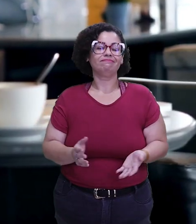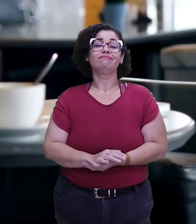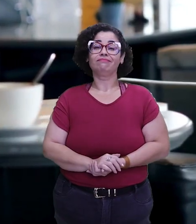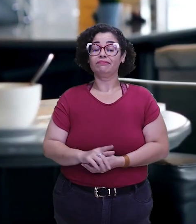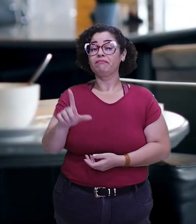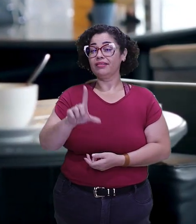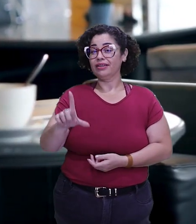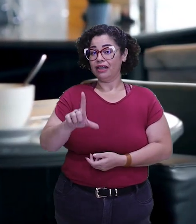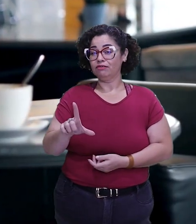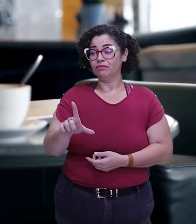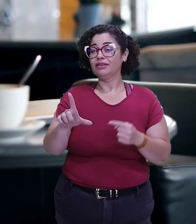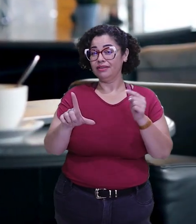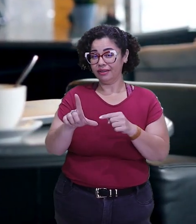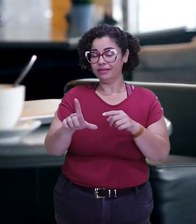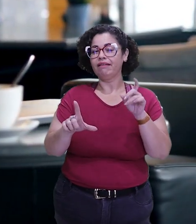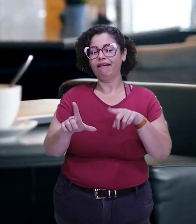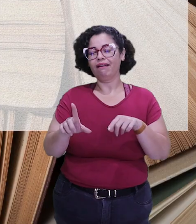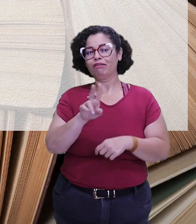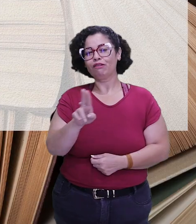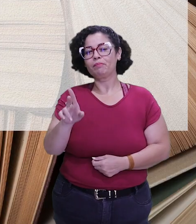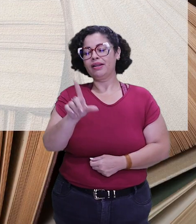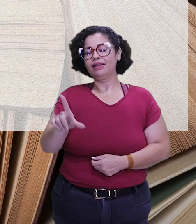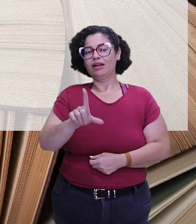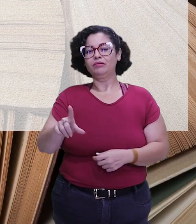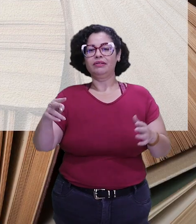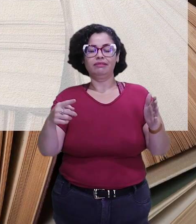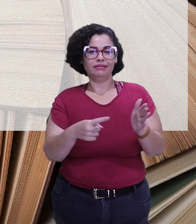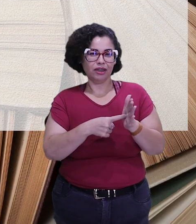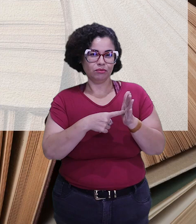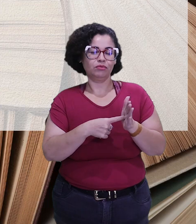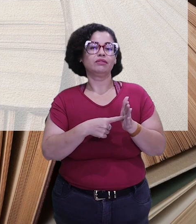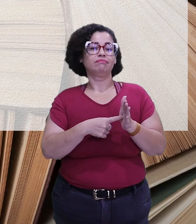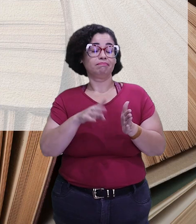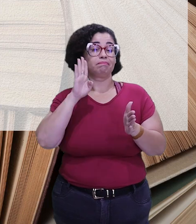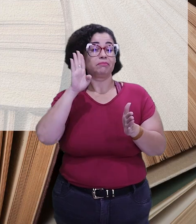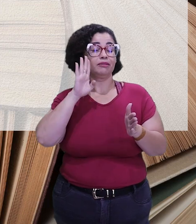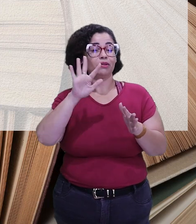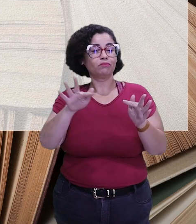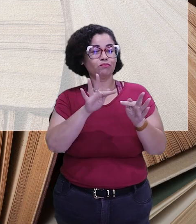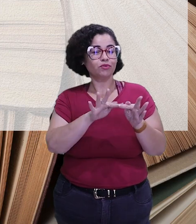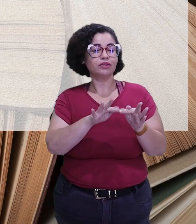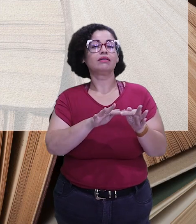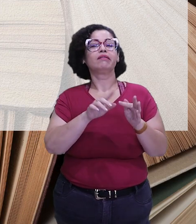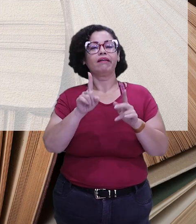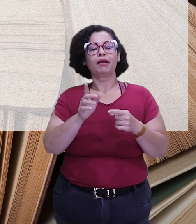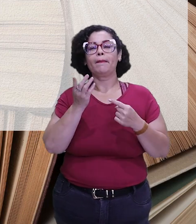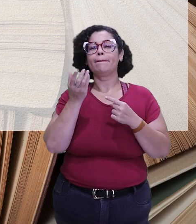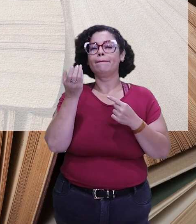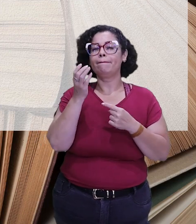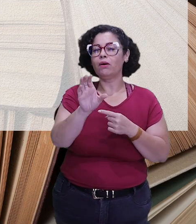de literatura é chamado de literatura de denúncia, que tem como principal função expor